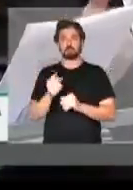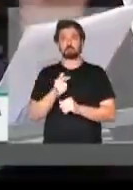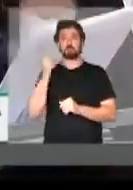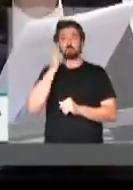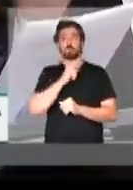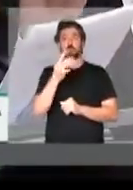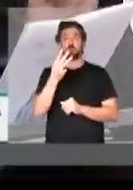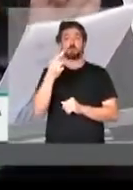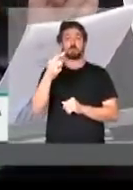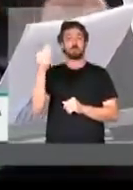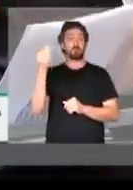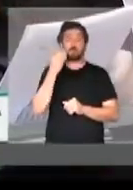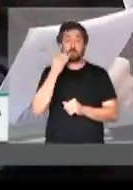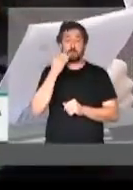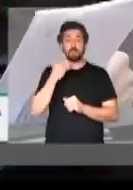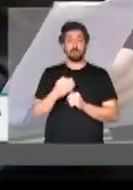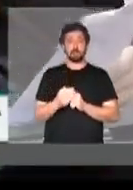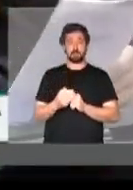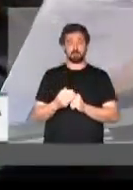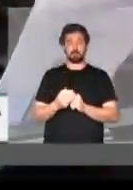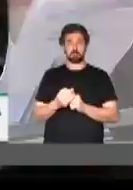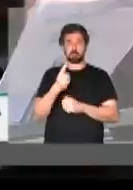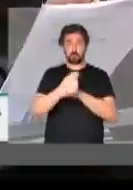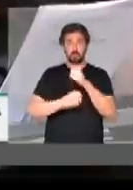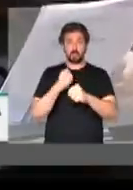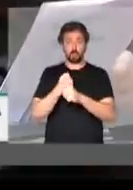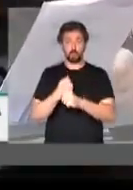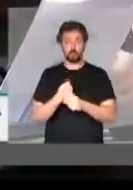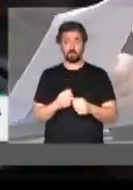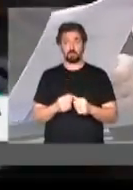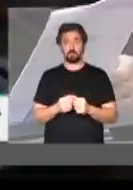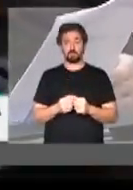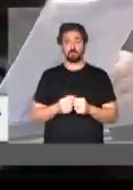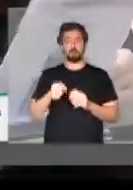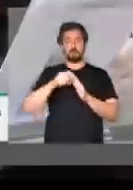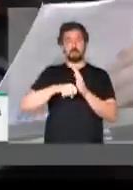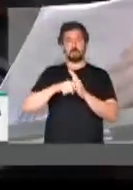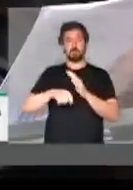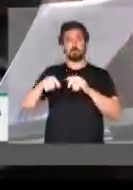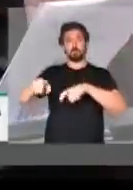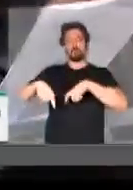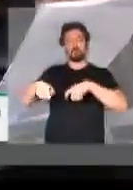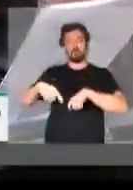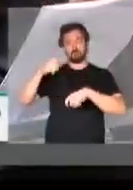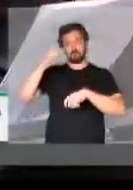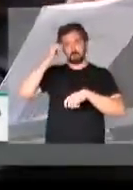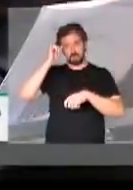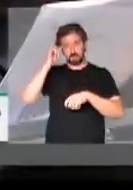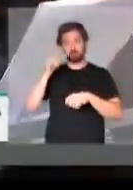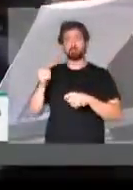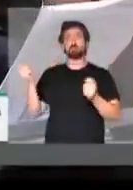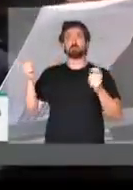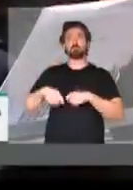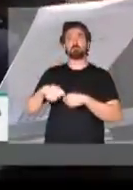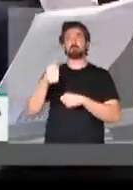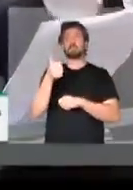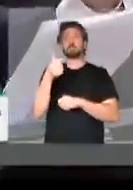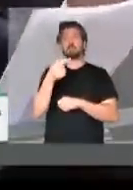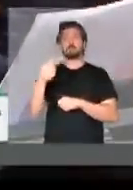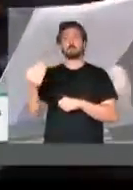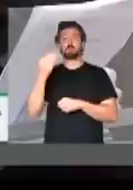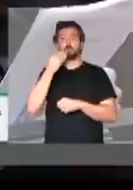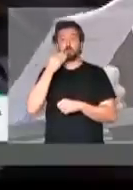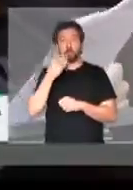gerar 37 bilhões ao Estado. Imposto sobre propriedade territorial rural, potencial arrecadatório de